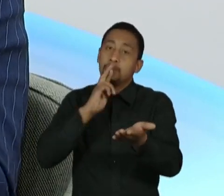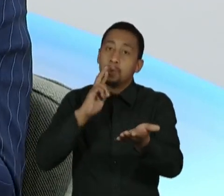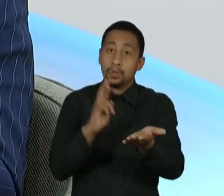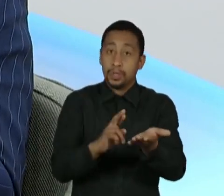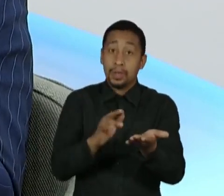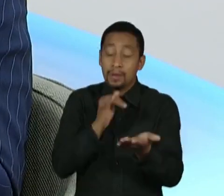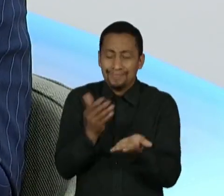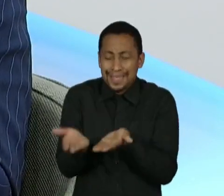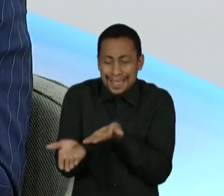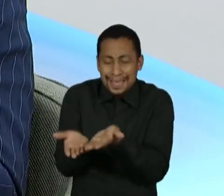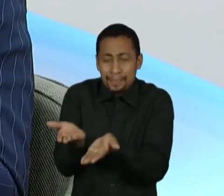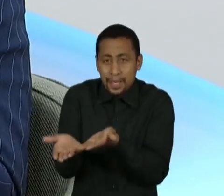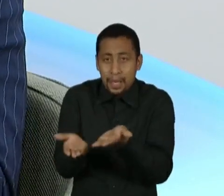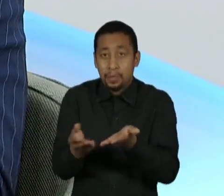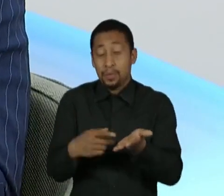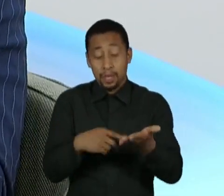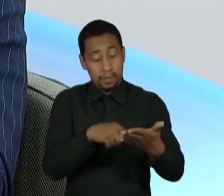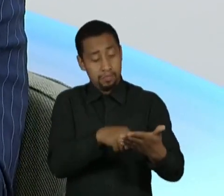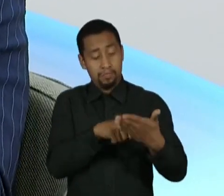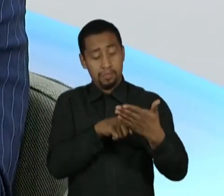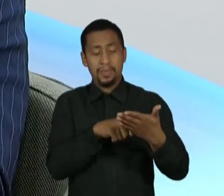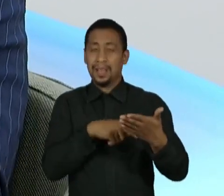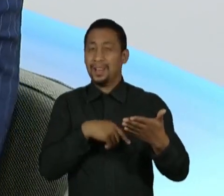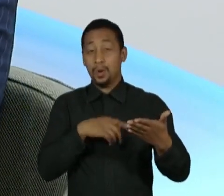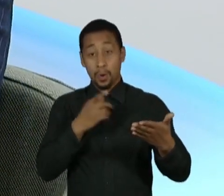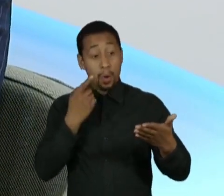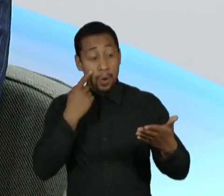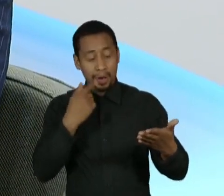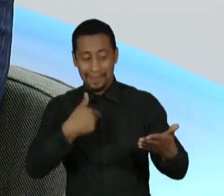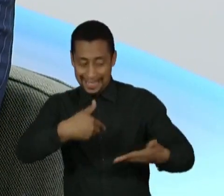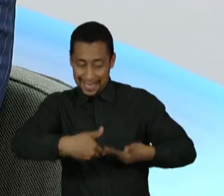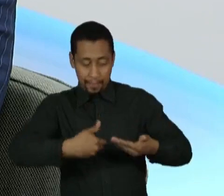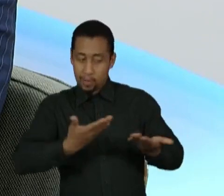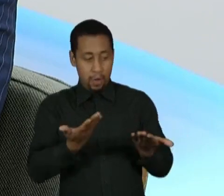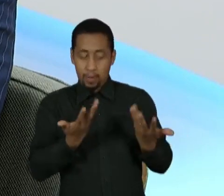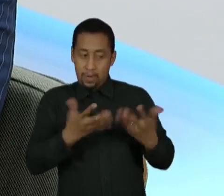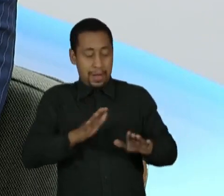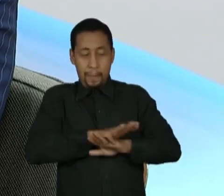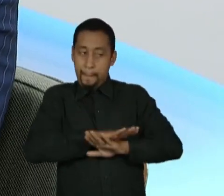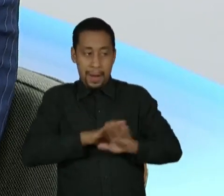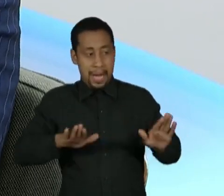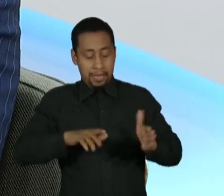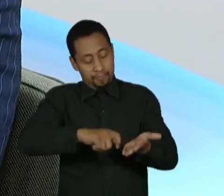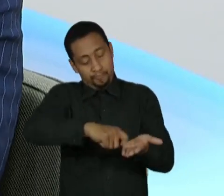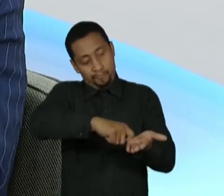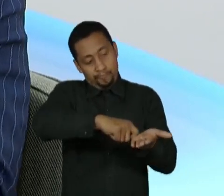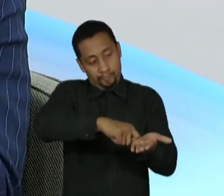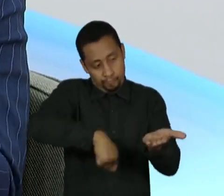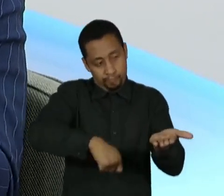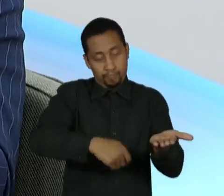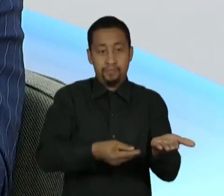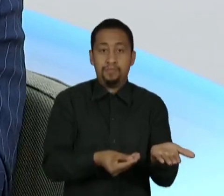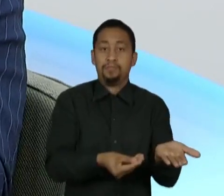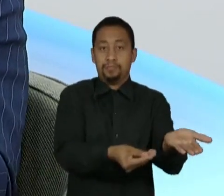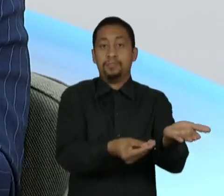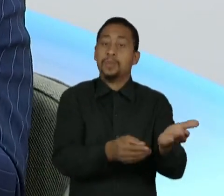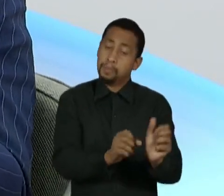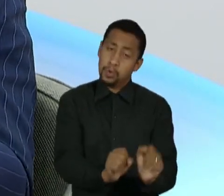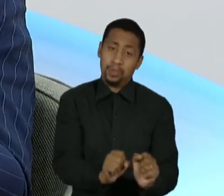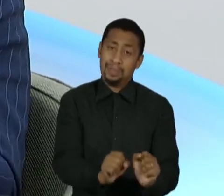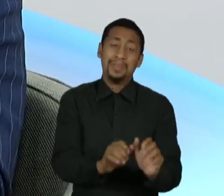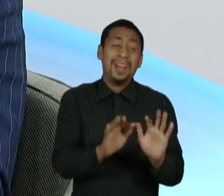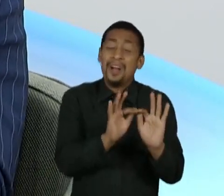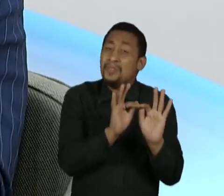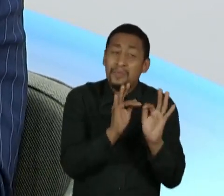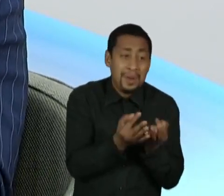importante porque às vezes os familiares amam tanto a pessoa que tem a doença que não tem Às vezes a